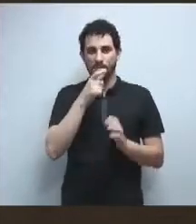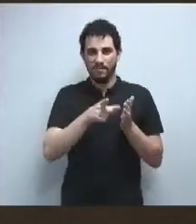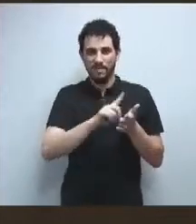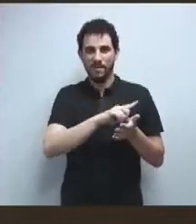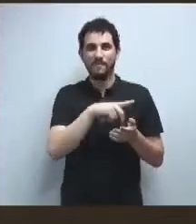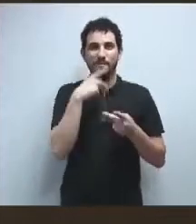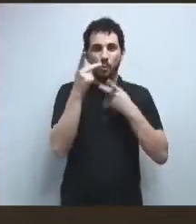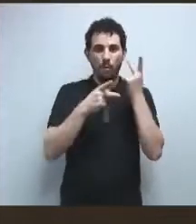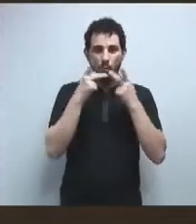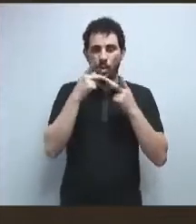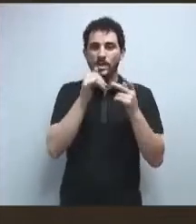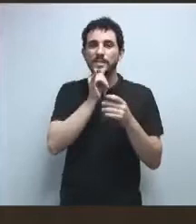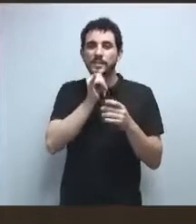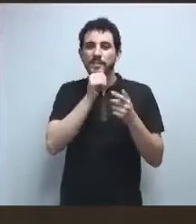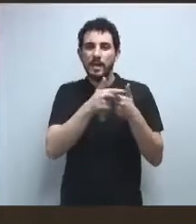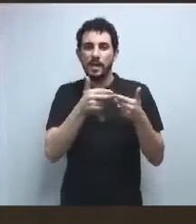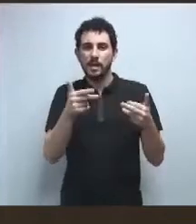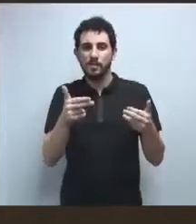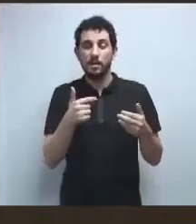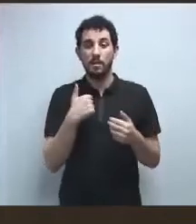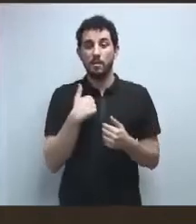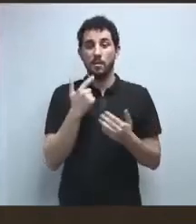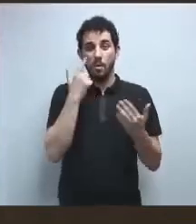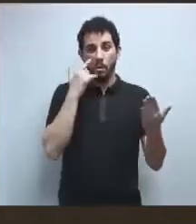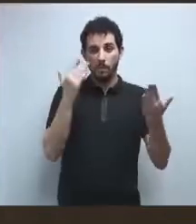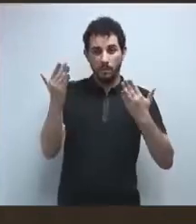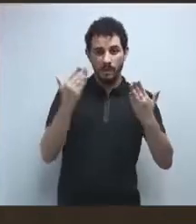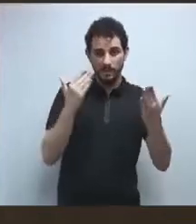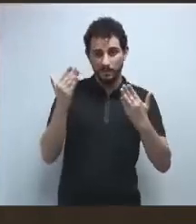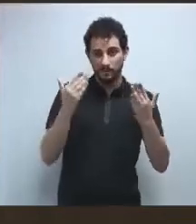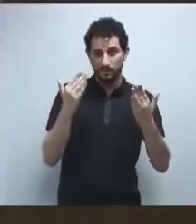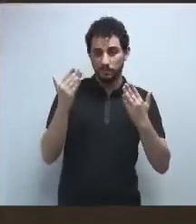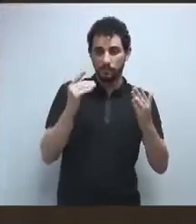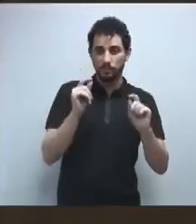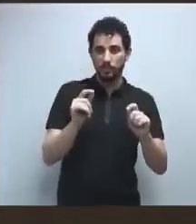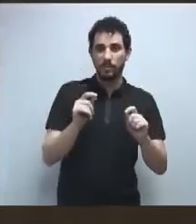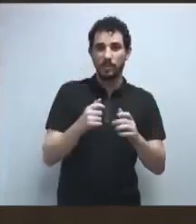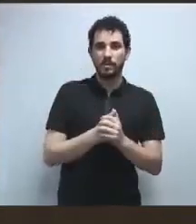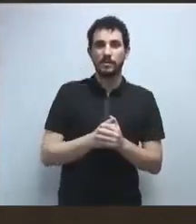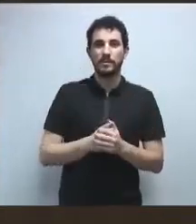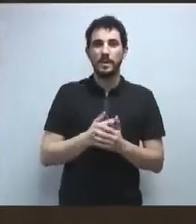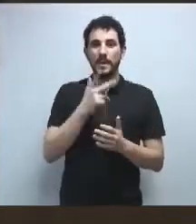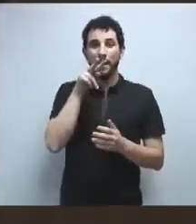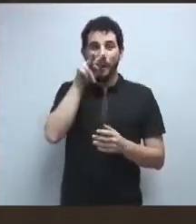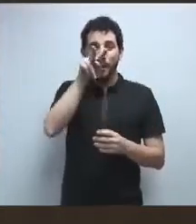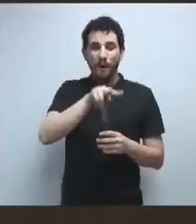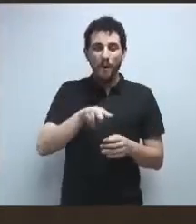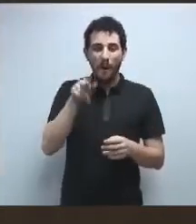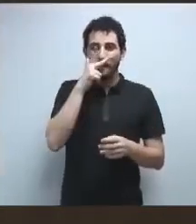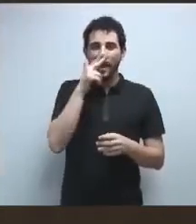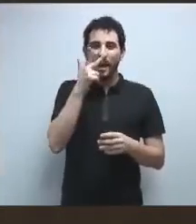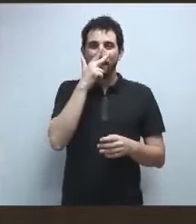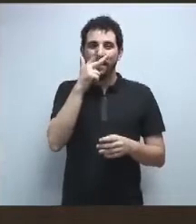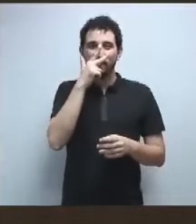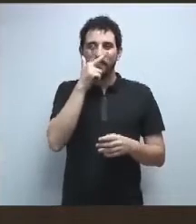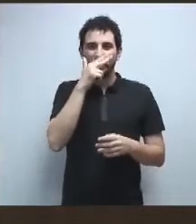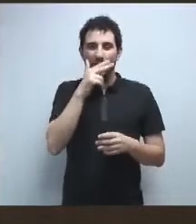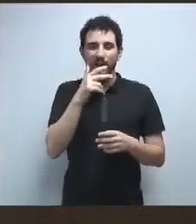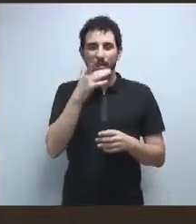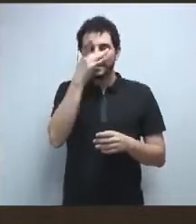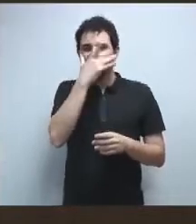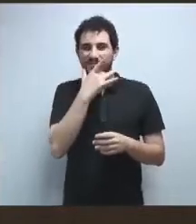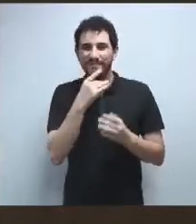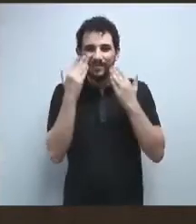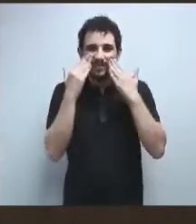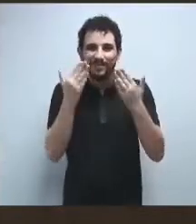faço uma comparação para mostrar que nem sempre as coisas são como elas aparenta contando uma historinha que